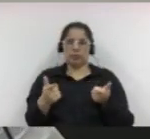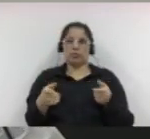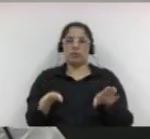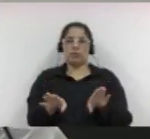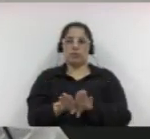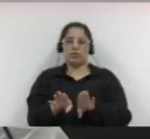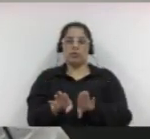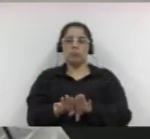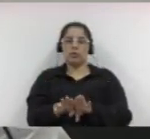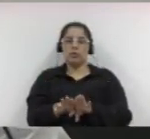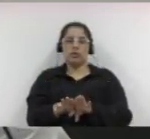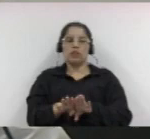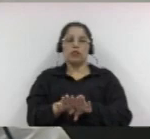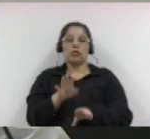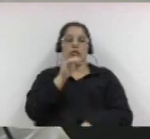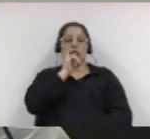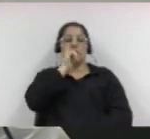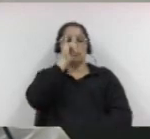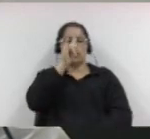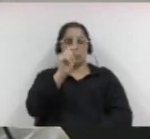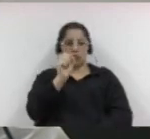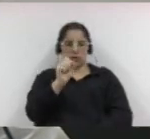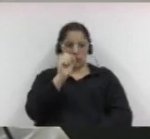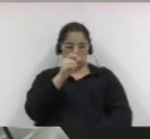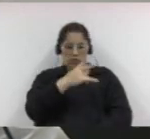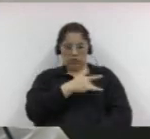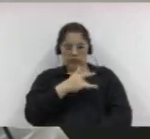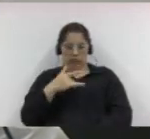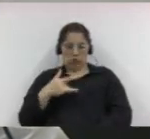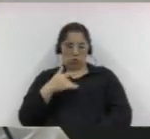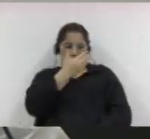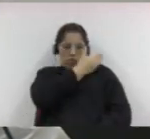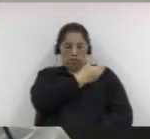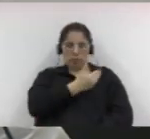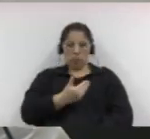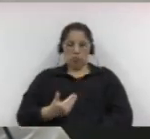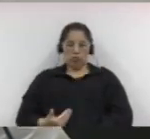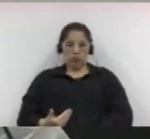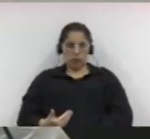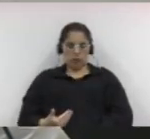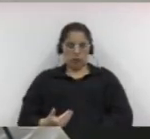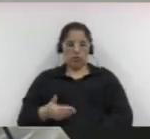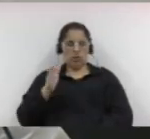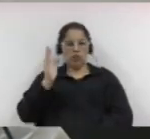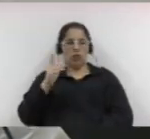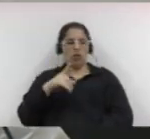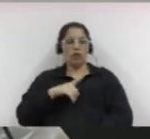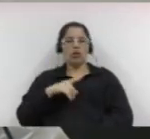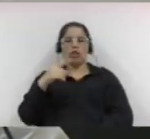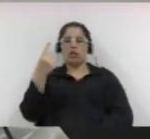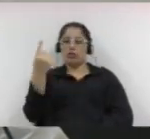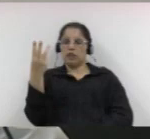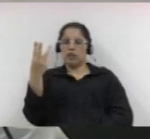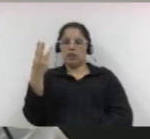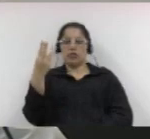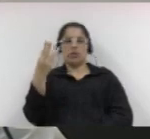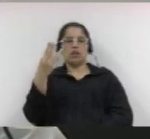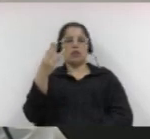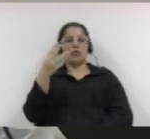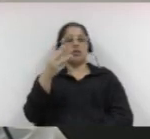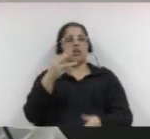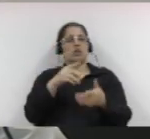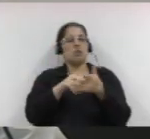pública, dizer que na sexta-feira chegou lá no Parque Porto, já tem 13 eletrocardio. O Parque Porto ganhou esse eletrocardio,